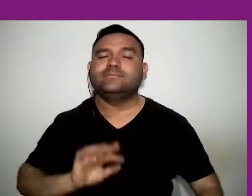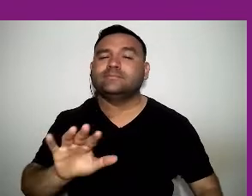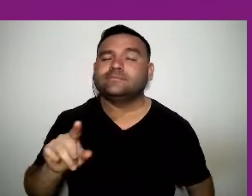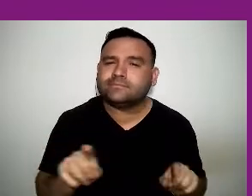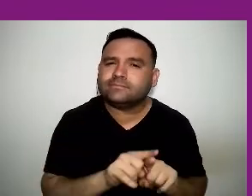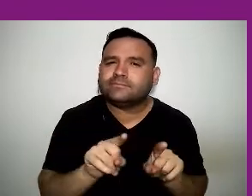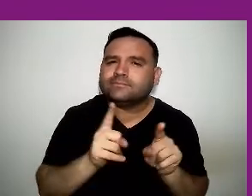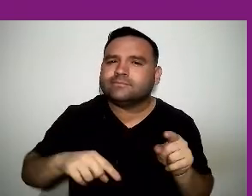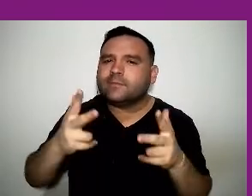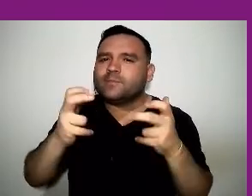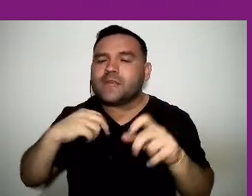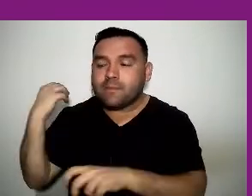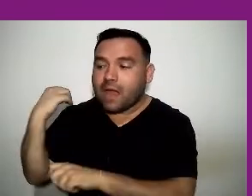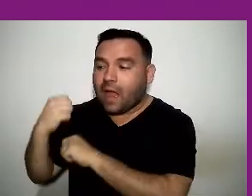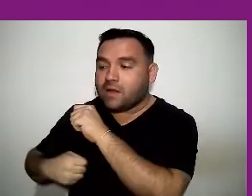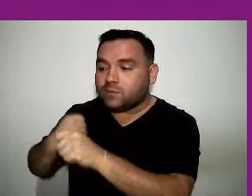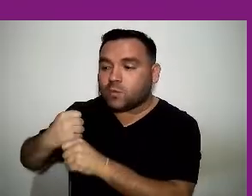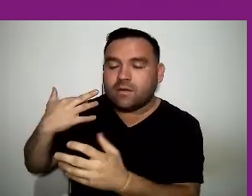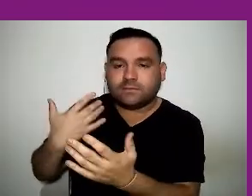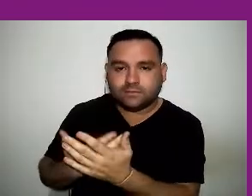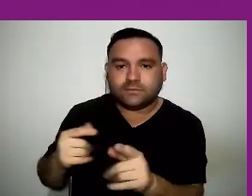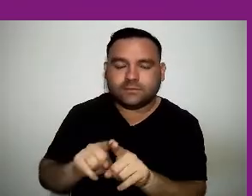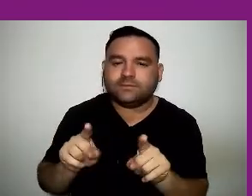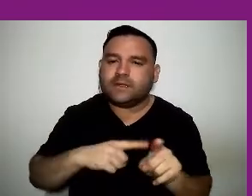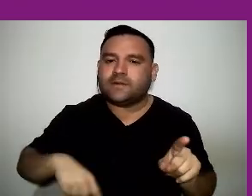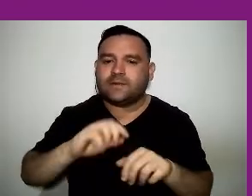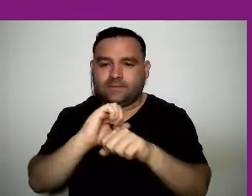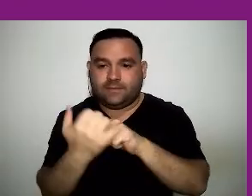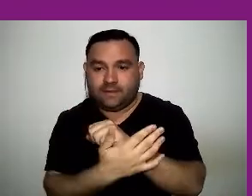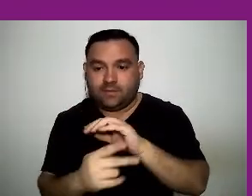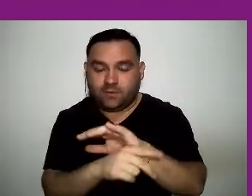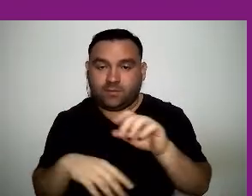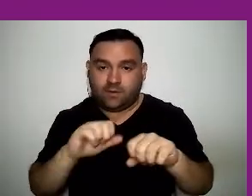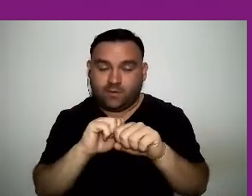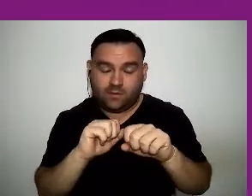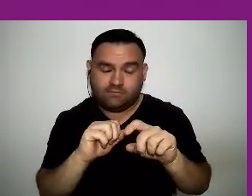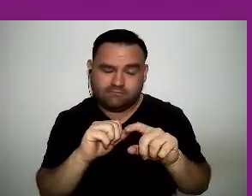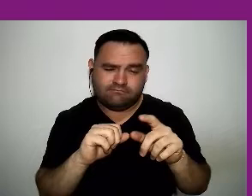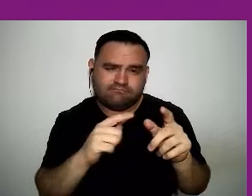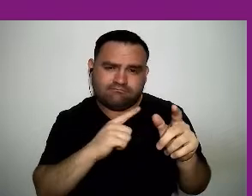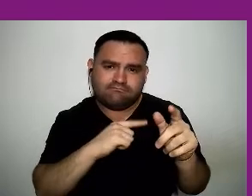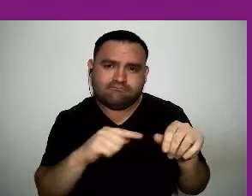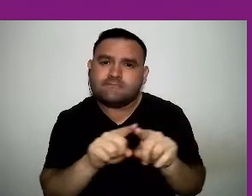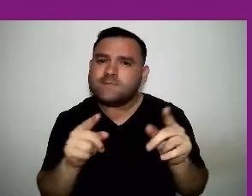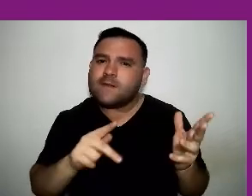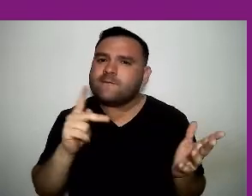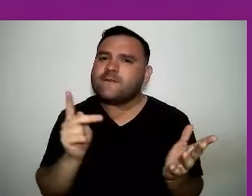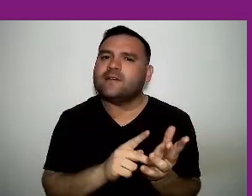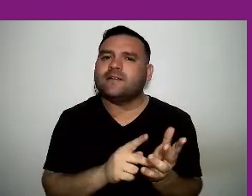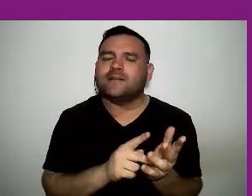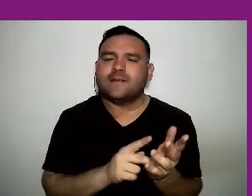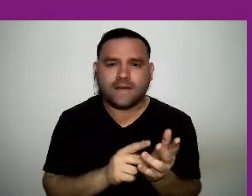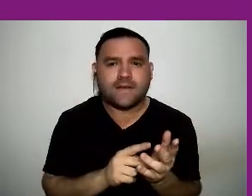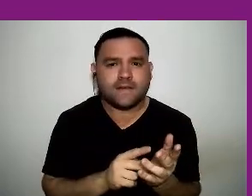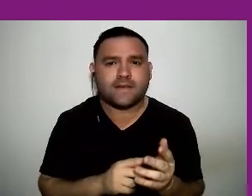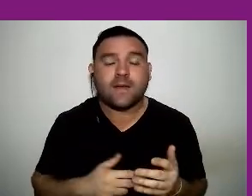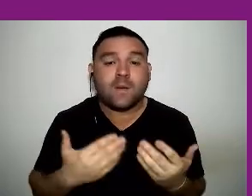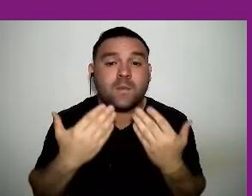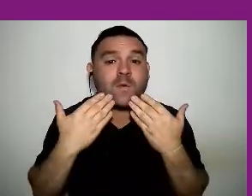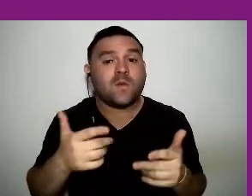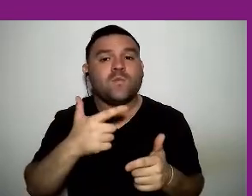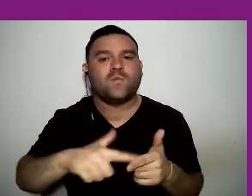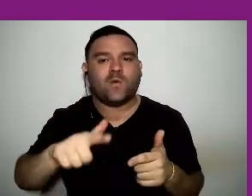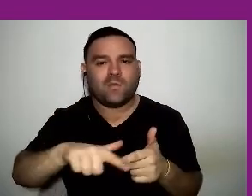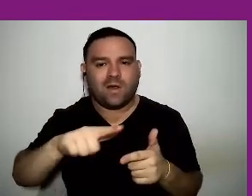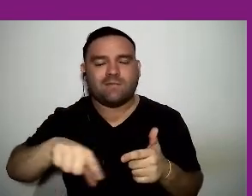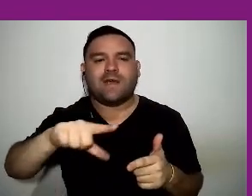também observamos nos últimos anos, nós tivemos a pandemia de Covid, e isso realmente revelou o problema que